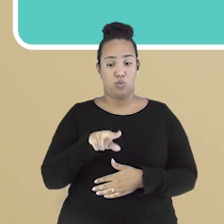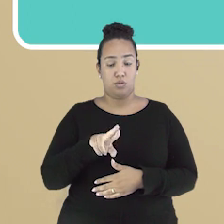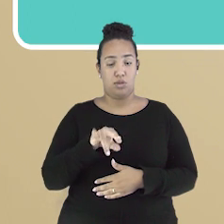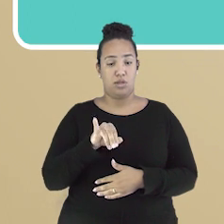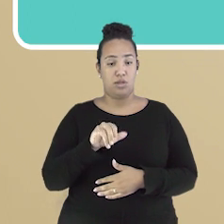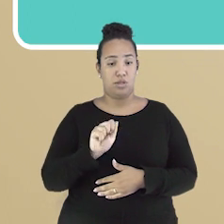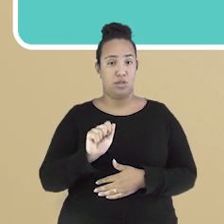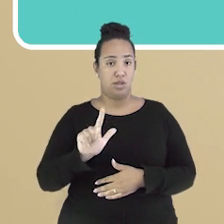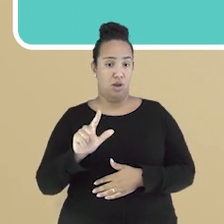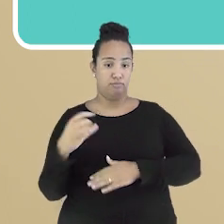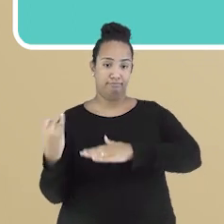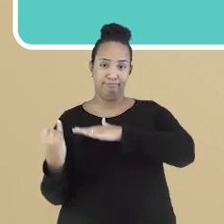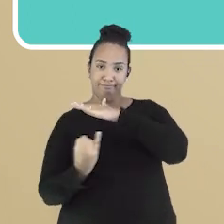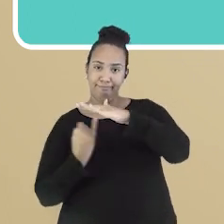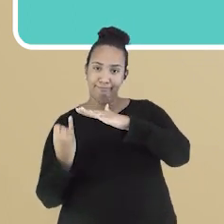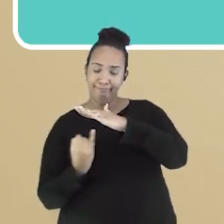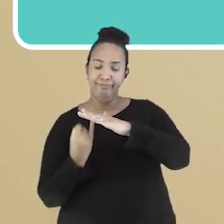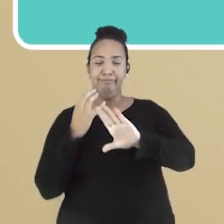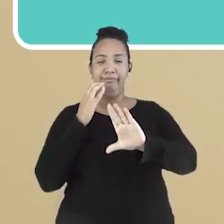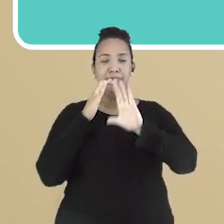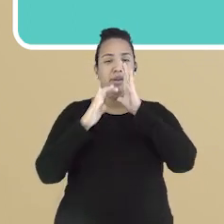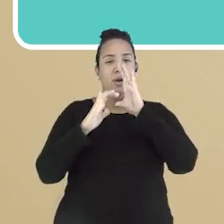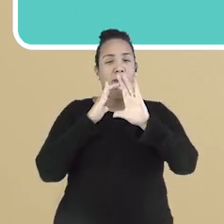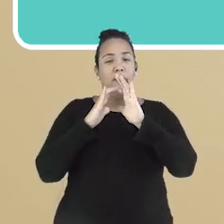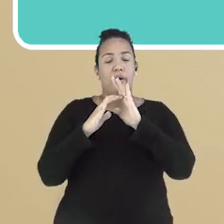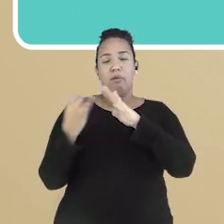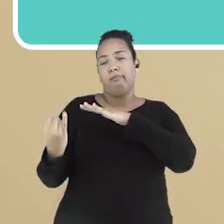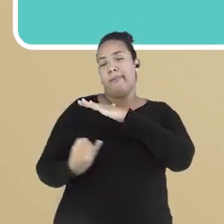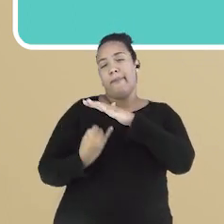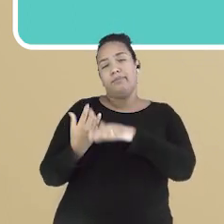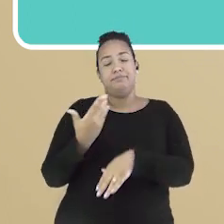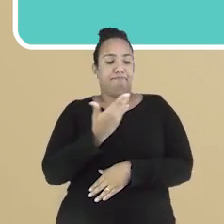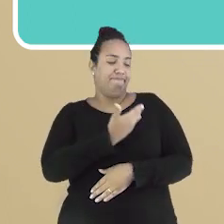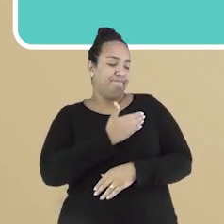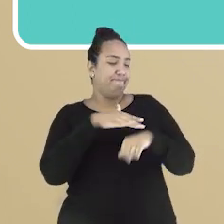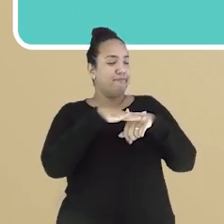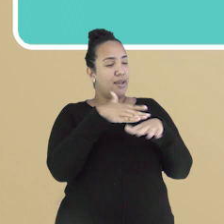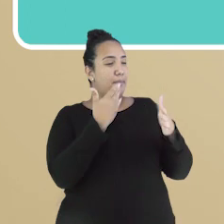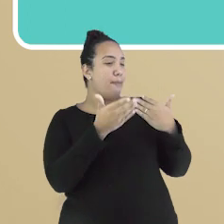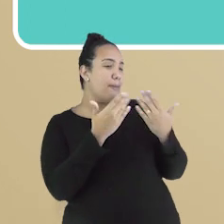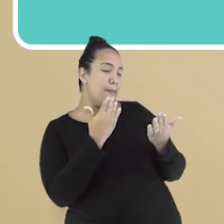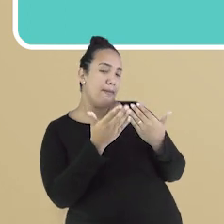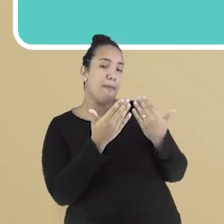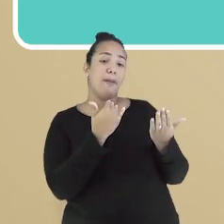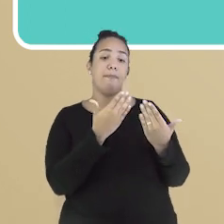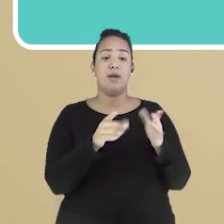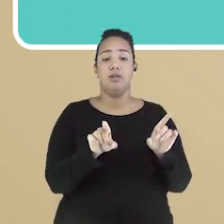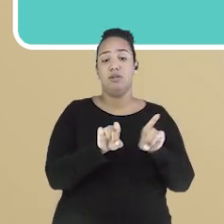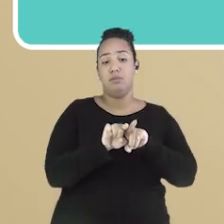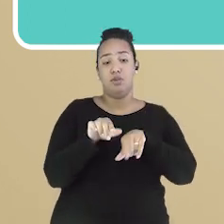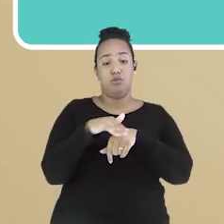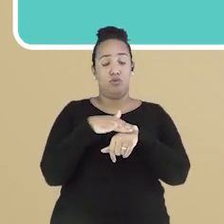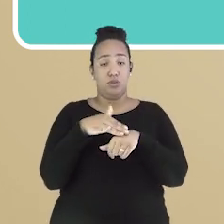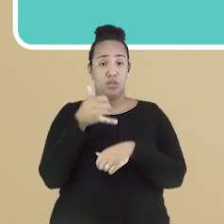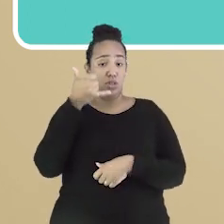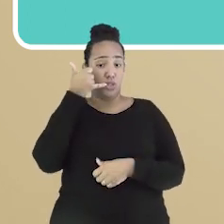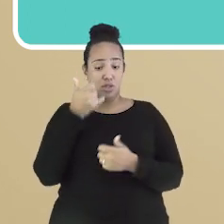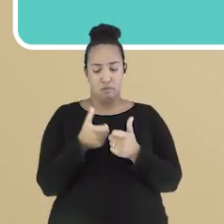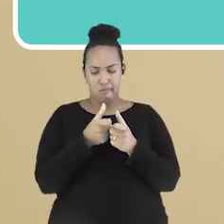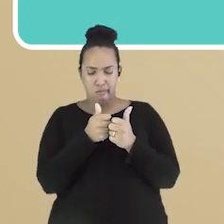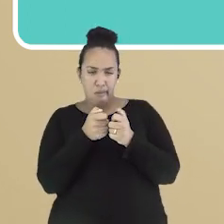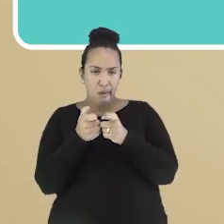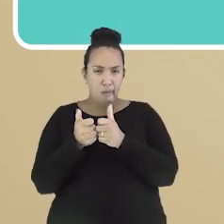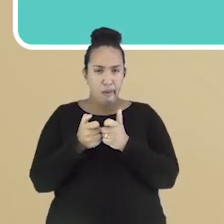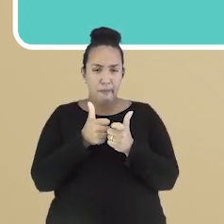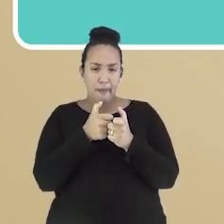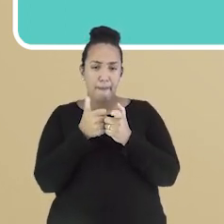em situações informais de comunicação. Uma conversa com os amigos, debatendo um assunto com algum conhecido, conversando no celular,